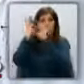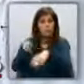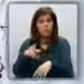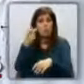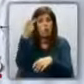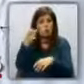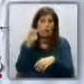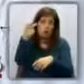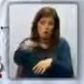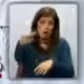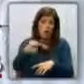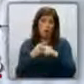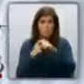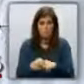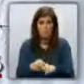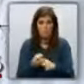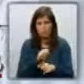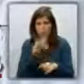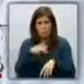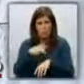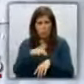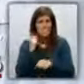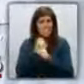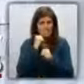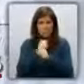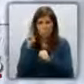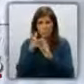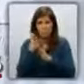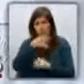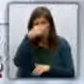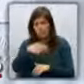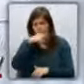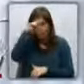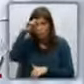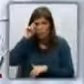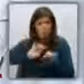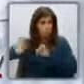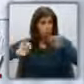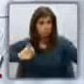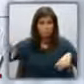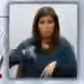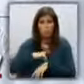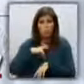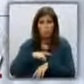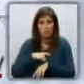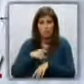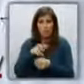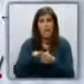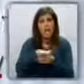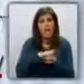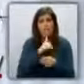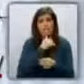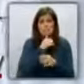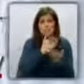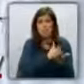muito doente da área médica e, portanto, o serviço de urgência tem dificuldade em drenar os doentes que estão na área de decisão